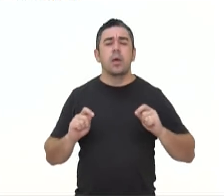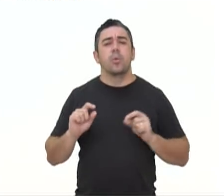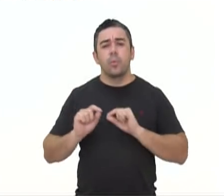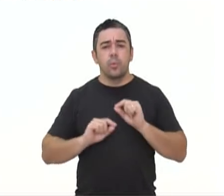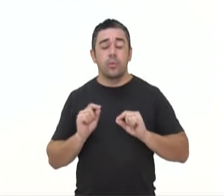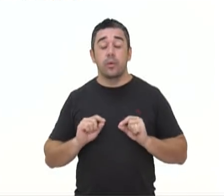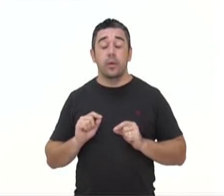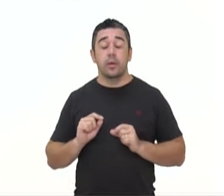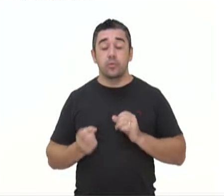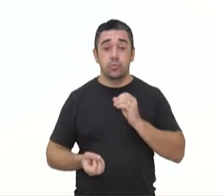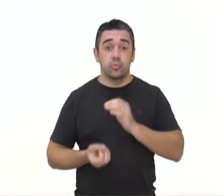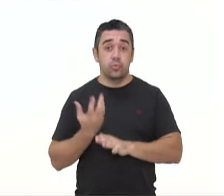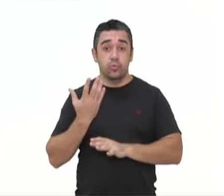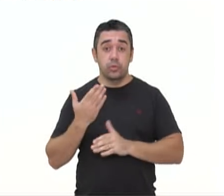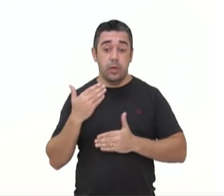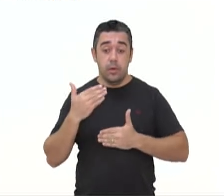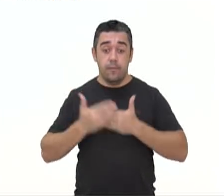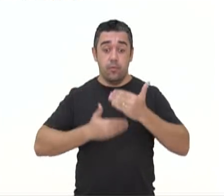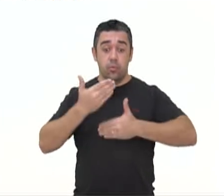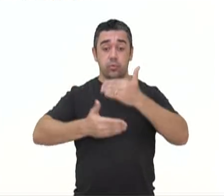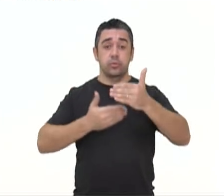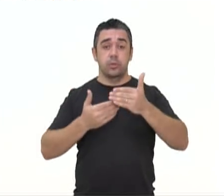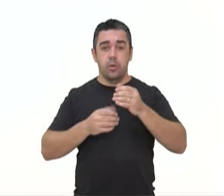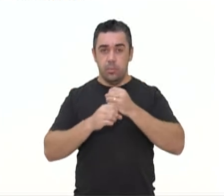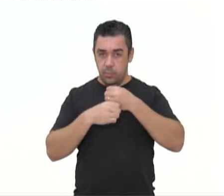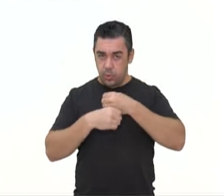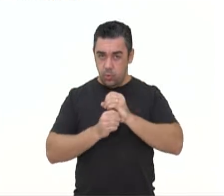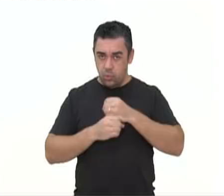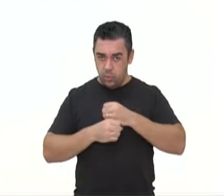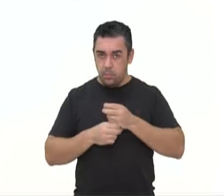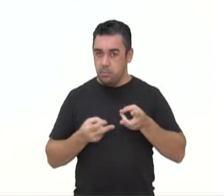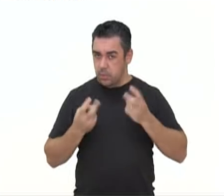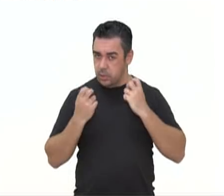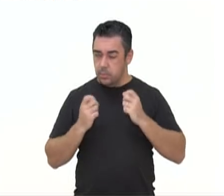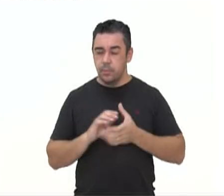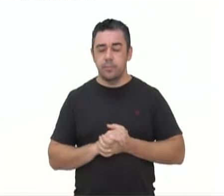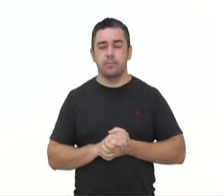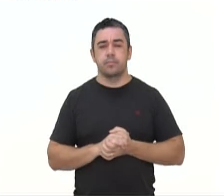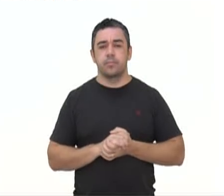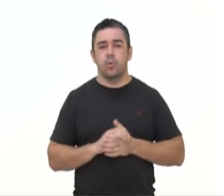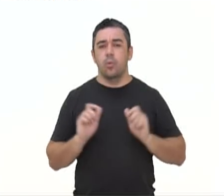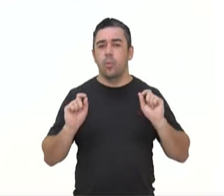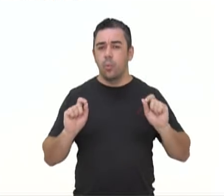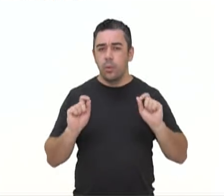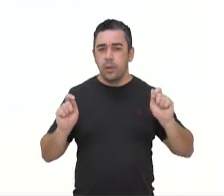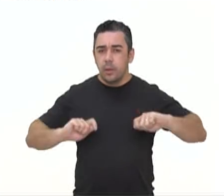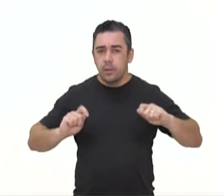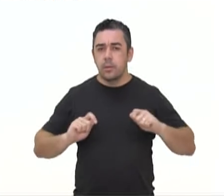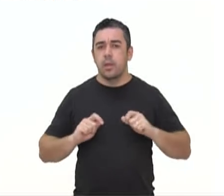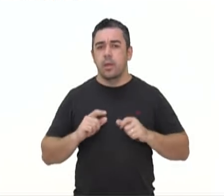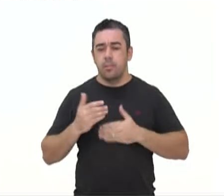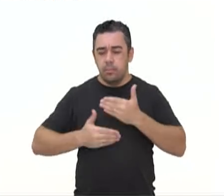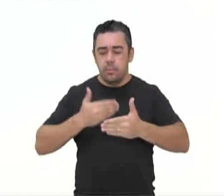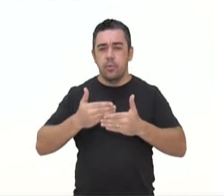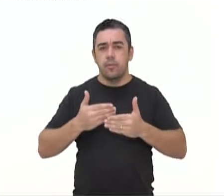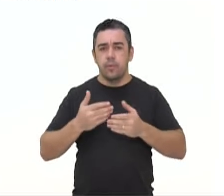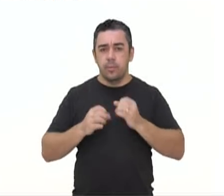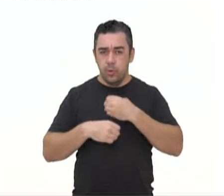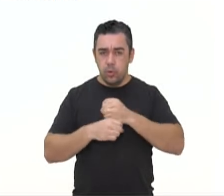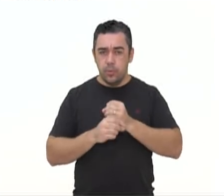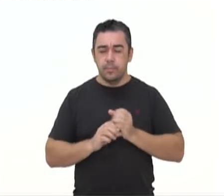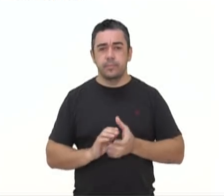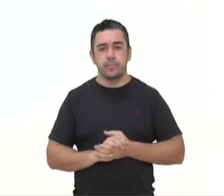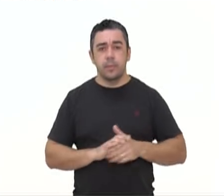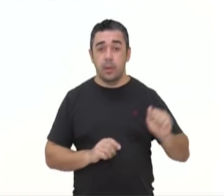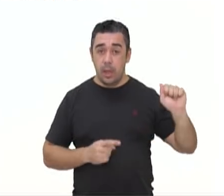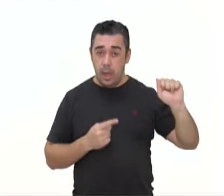o aparecimento e a evolução do microscópio. E nós percebemos isso. O que permitiu essa evolução do microscópio? Letra